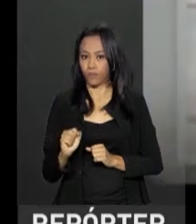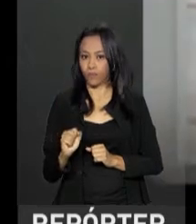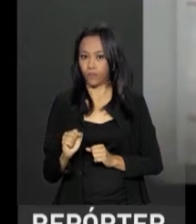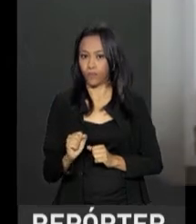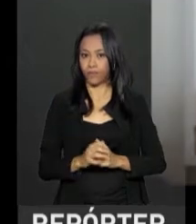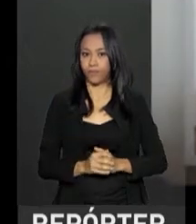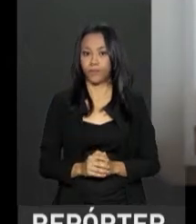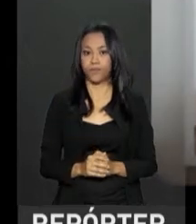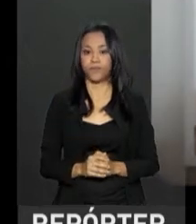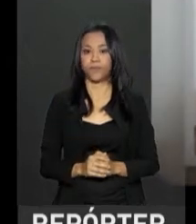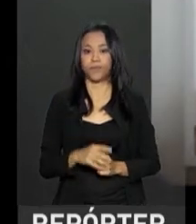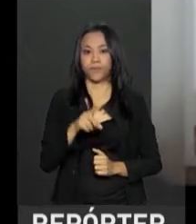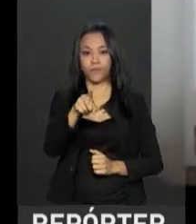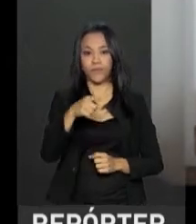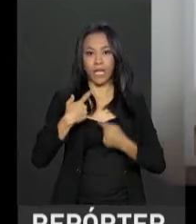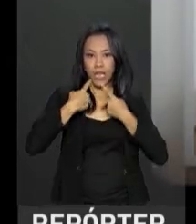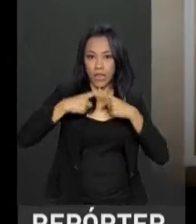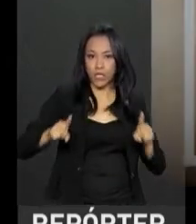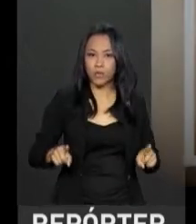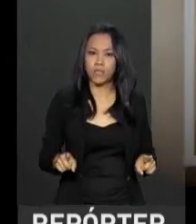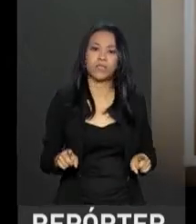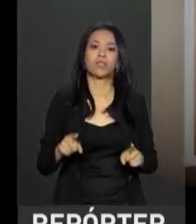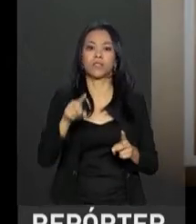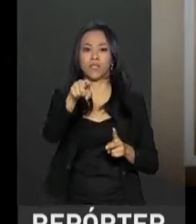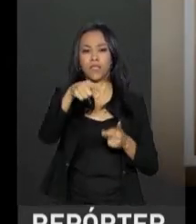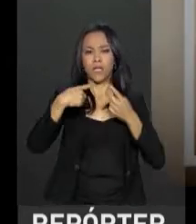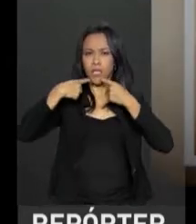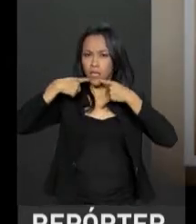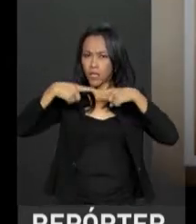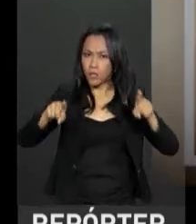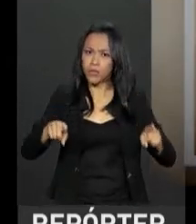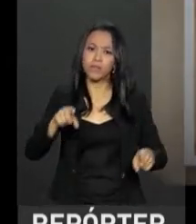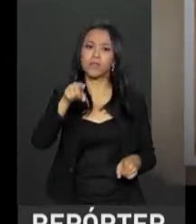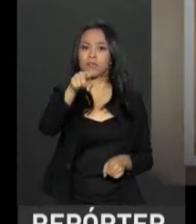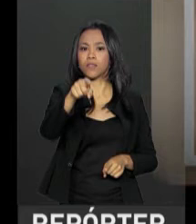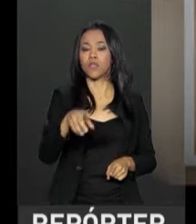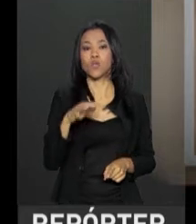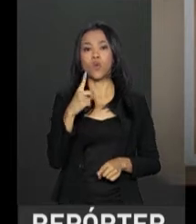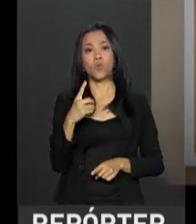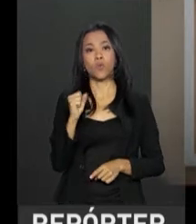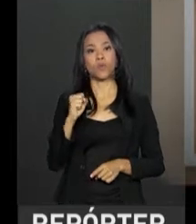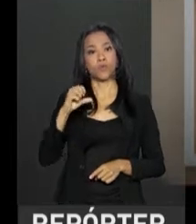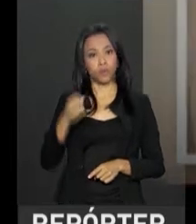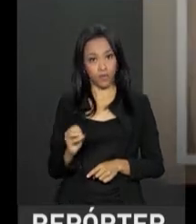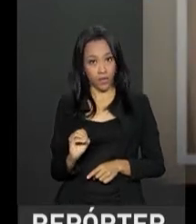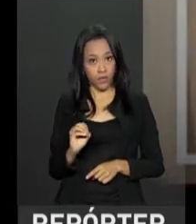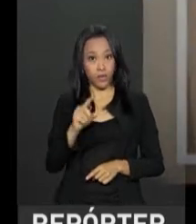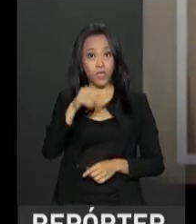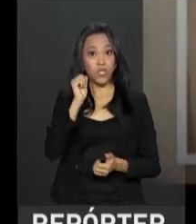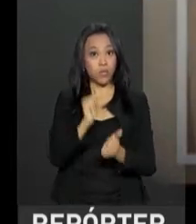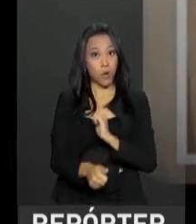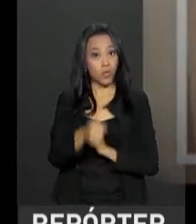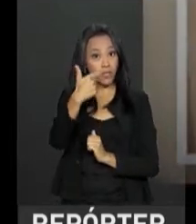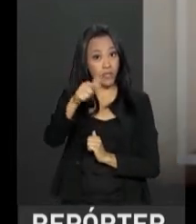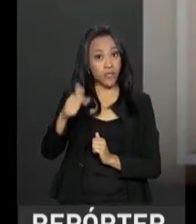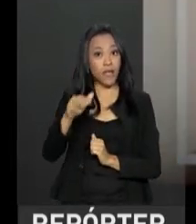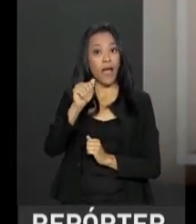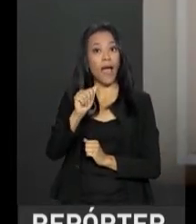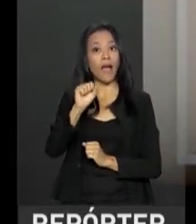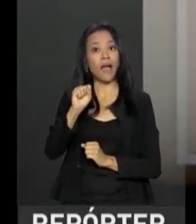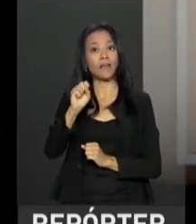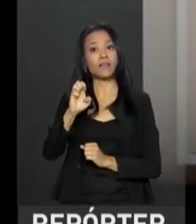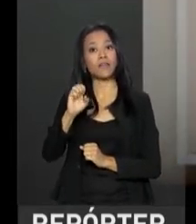no fim o sport sem a sede no rio tem a sede atletas como daniele